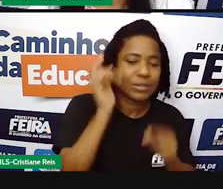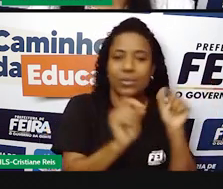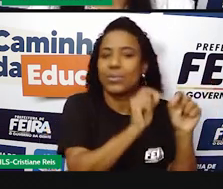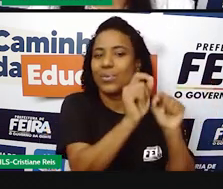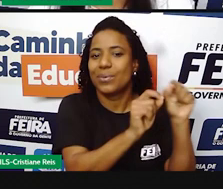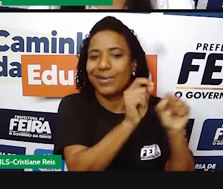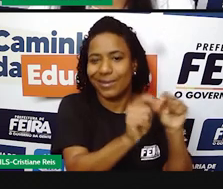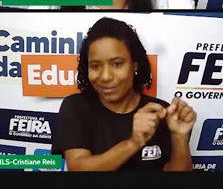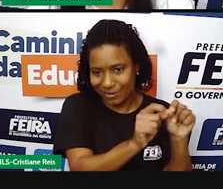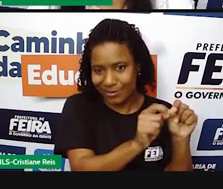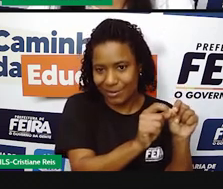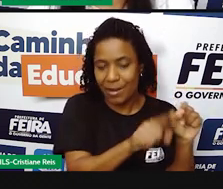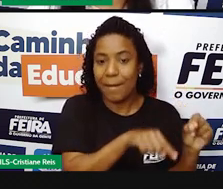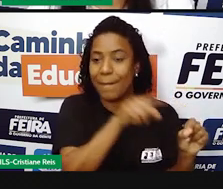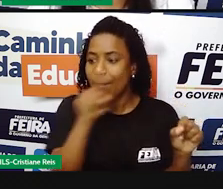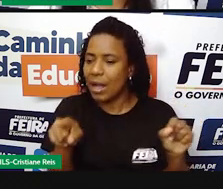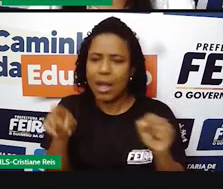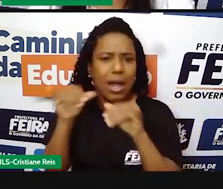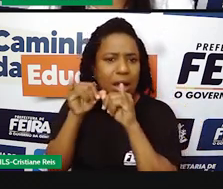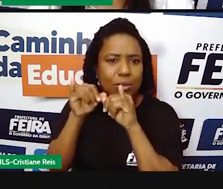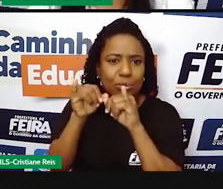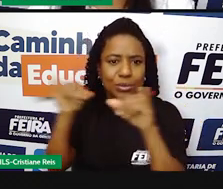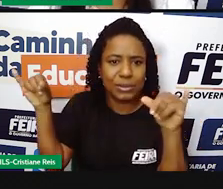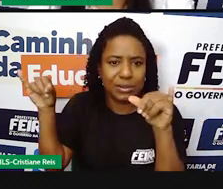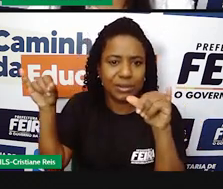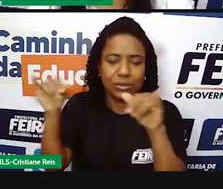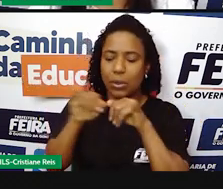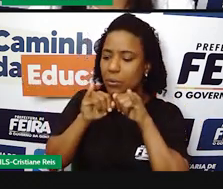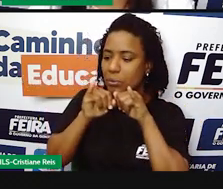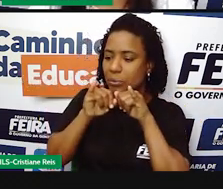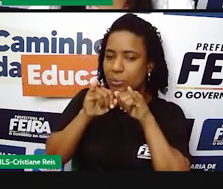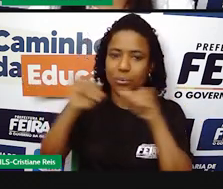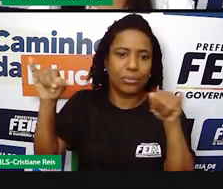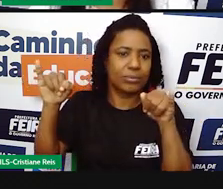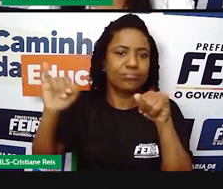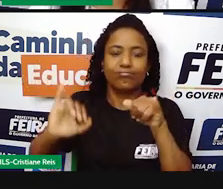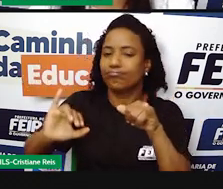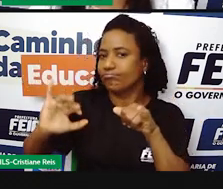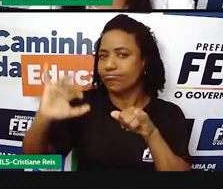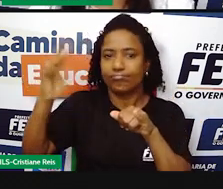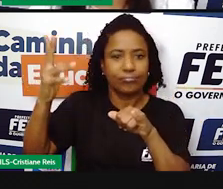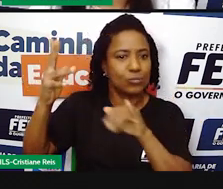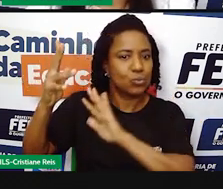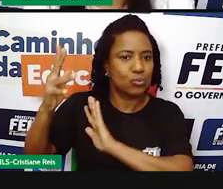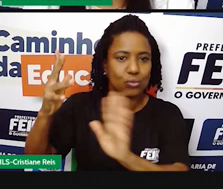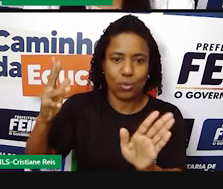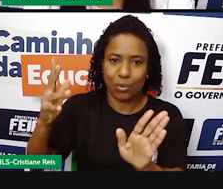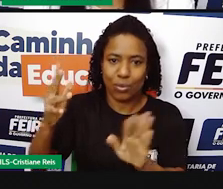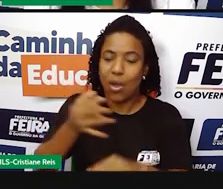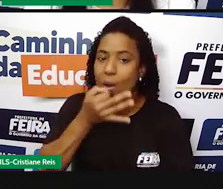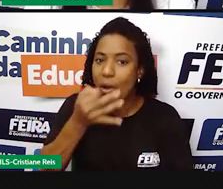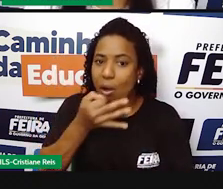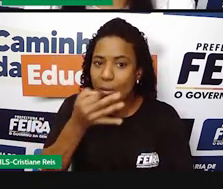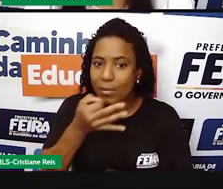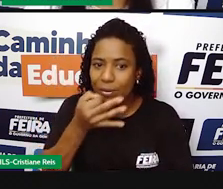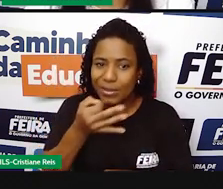né? A intenção é trazer a informação de fatos que estão ali acontecendo naquele momento.